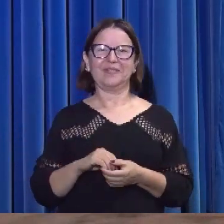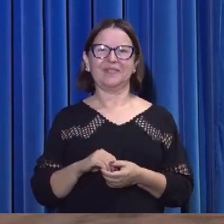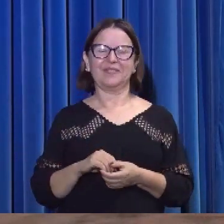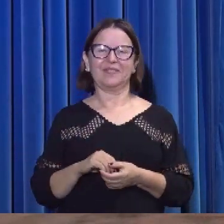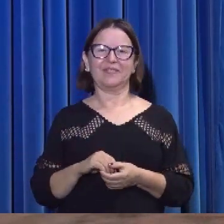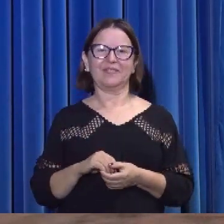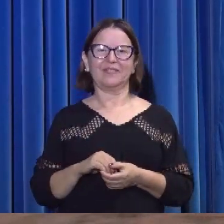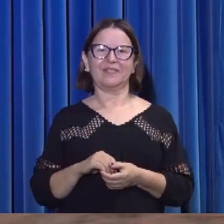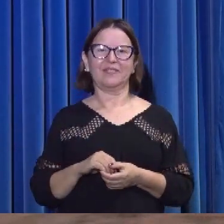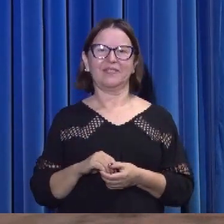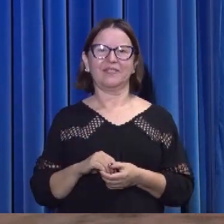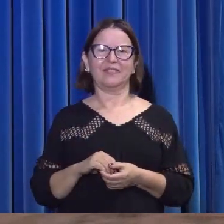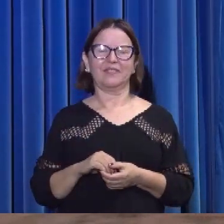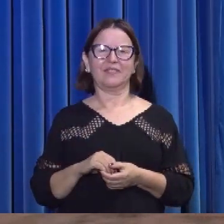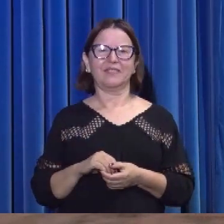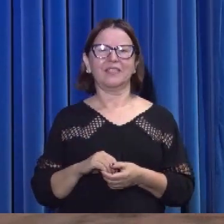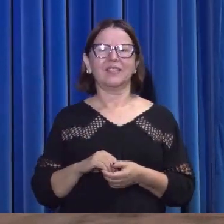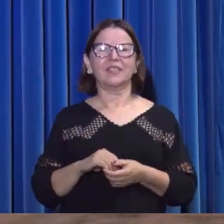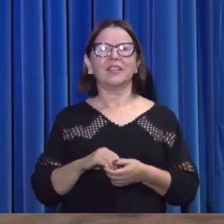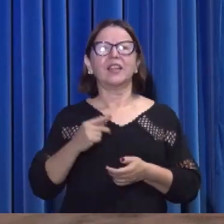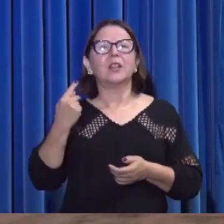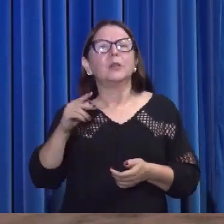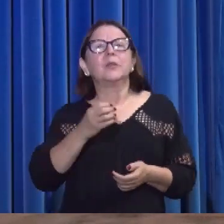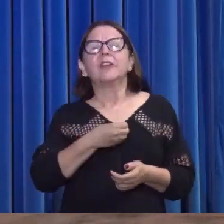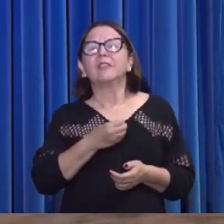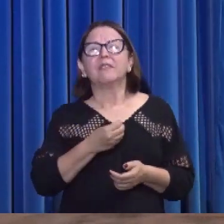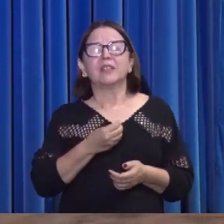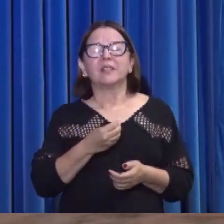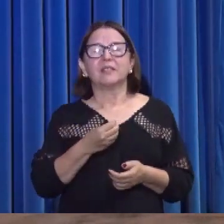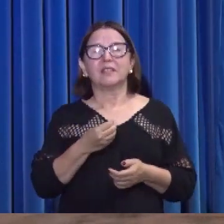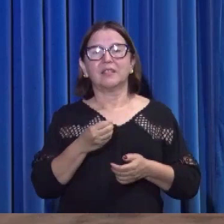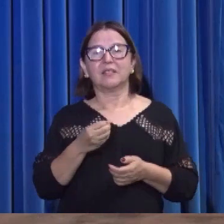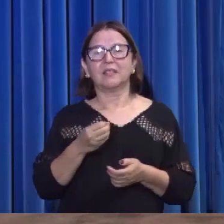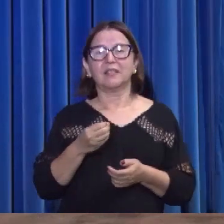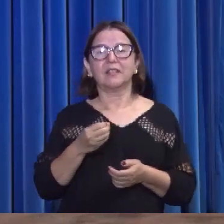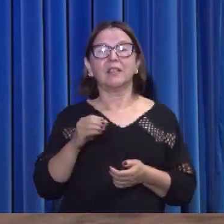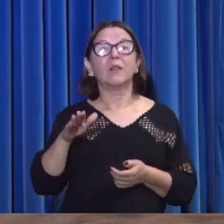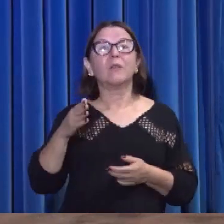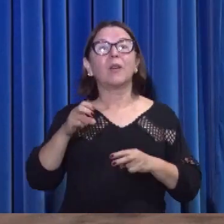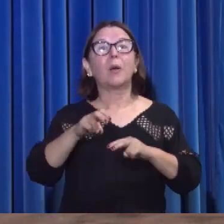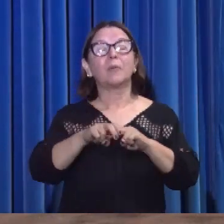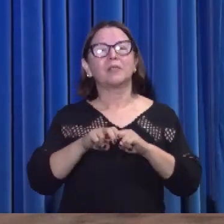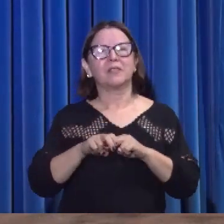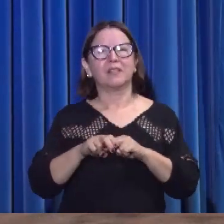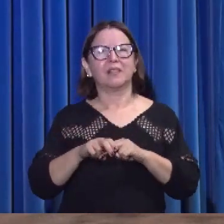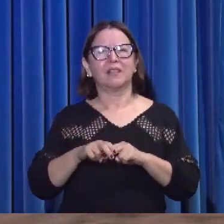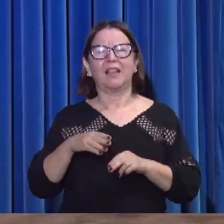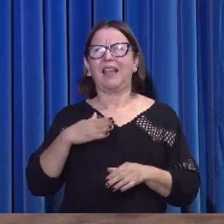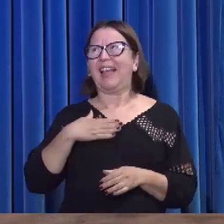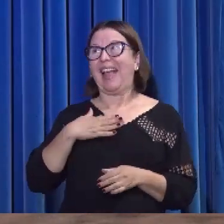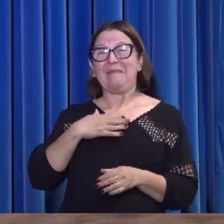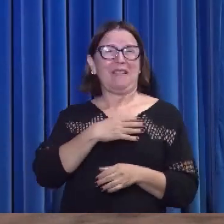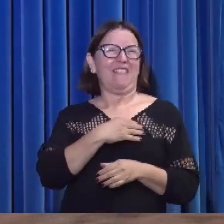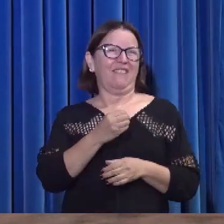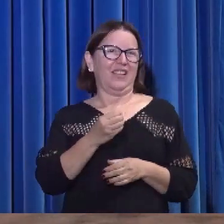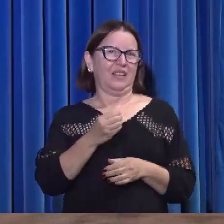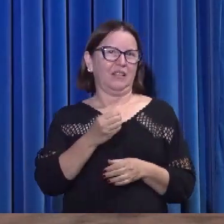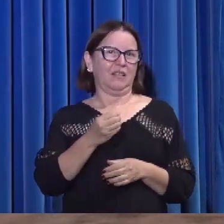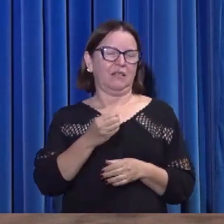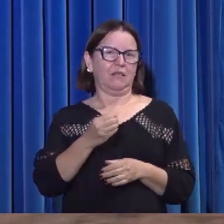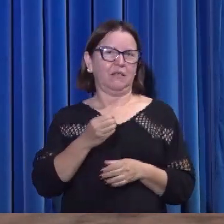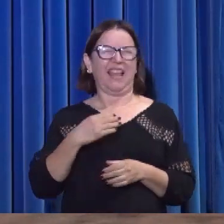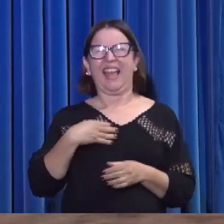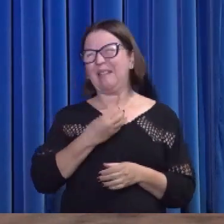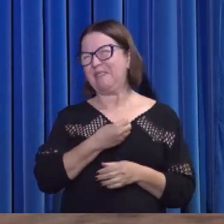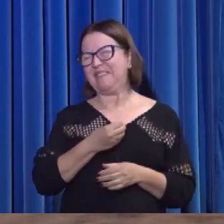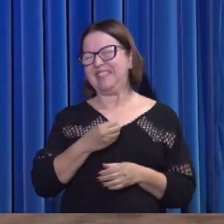Qual que é o viver para você? Qual que é o viver da sua vida? Ah, o meu viver é meu filho. O meu viver é